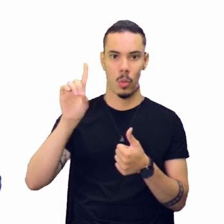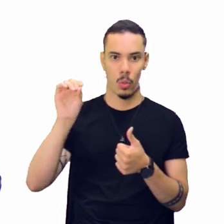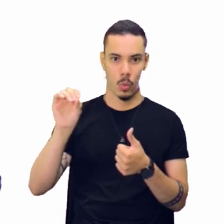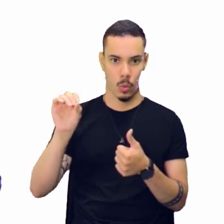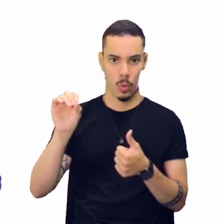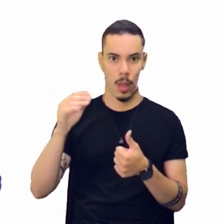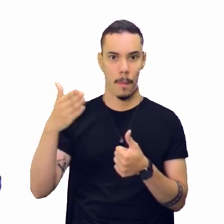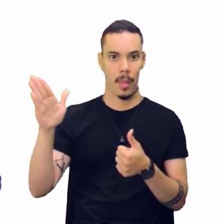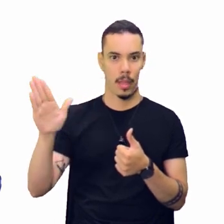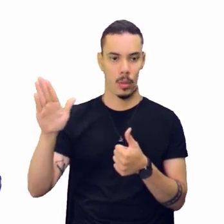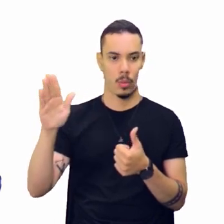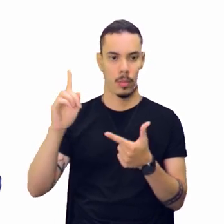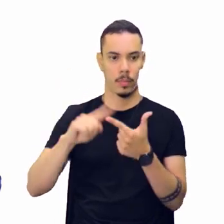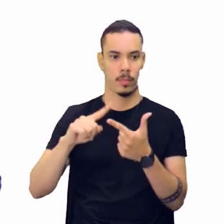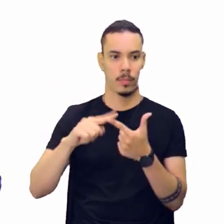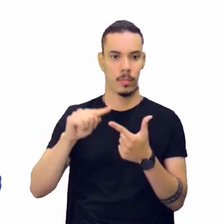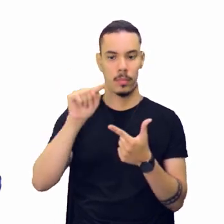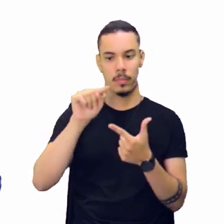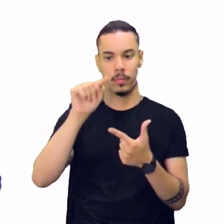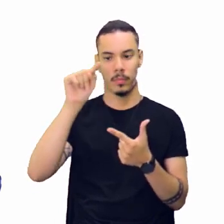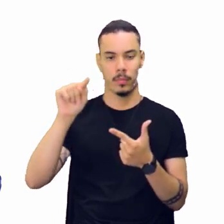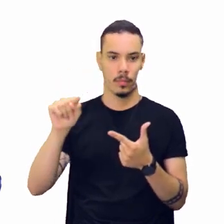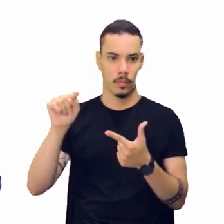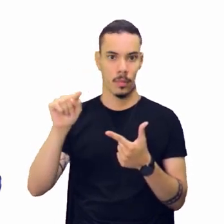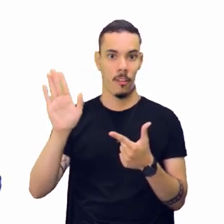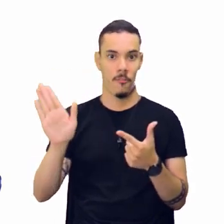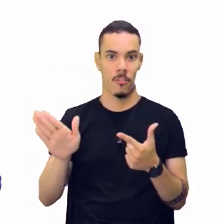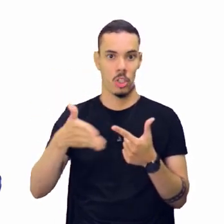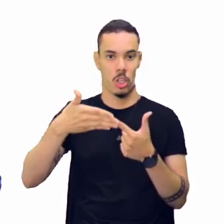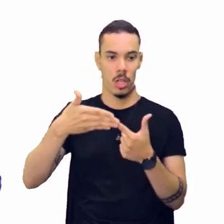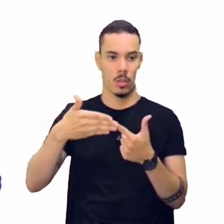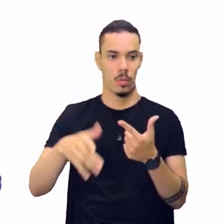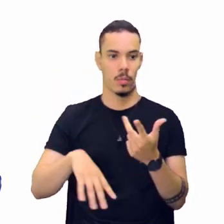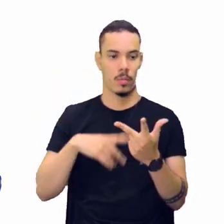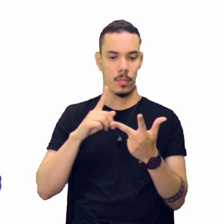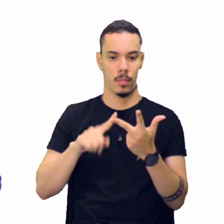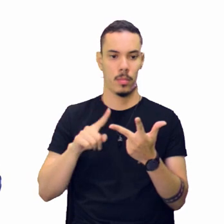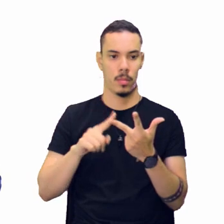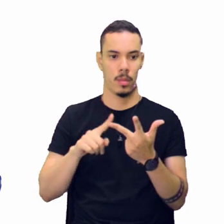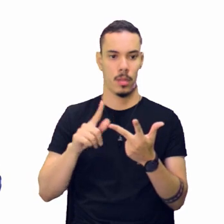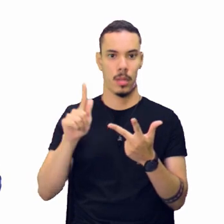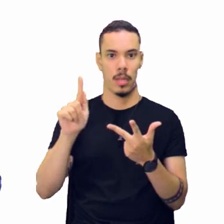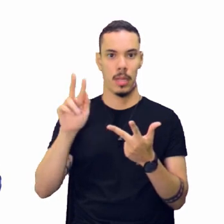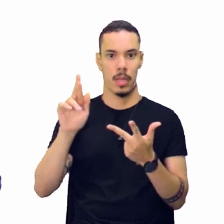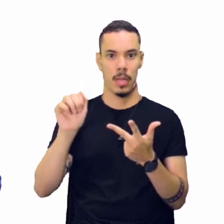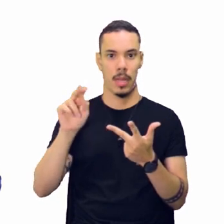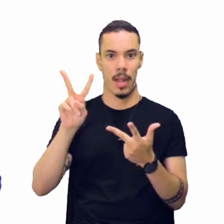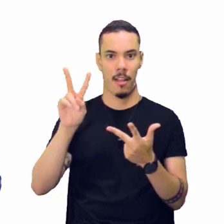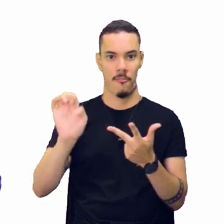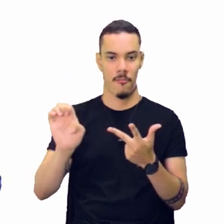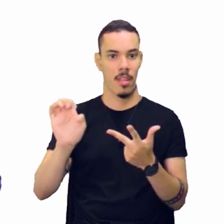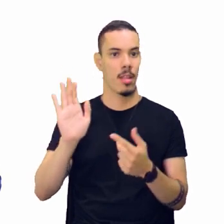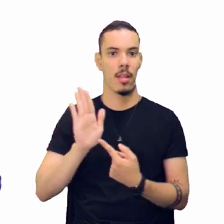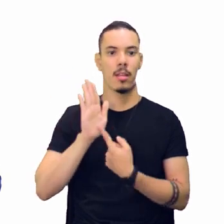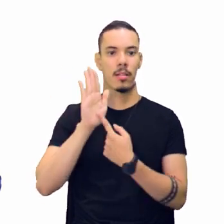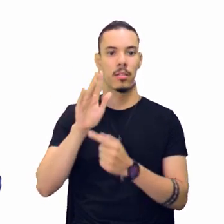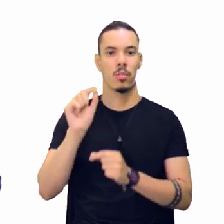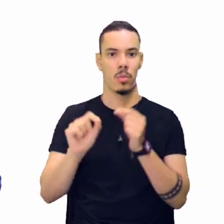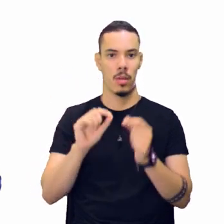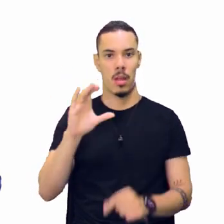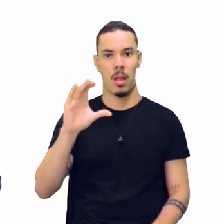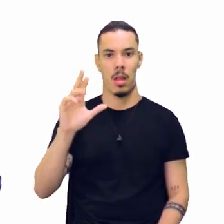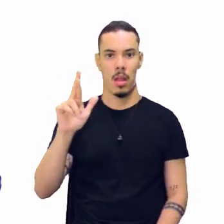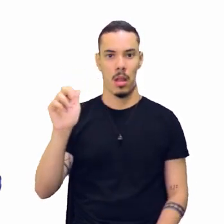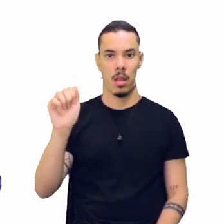som aberto, o acento circunflexo, som fechado, e o acento grave, que é para indicar